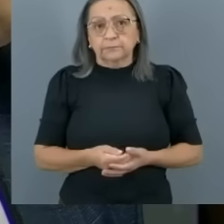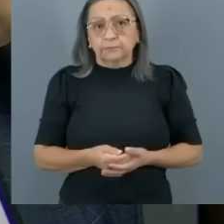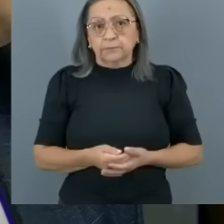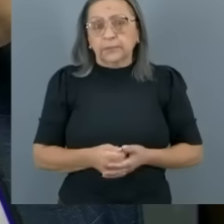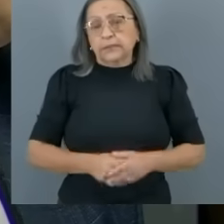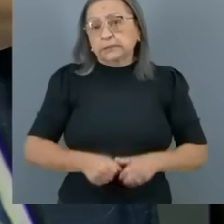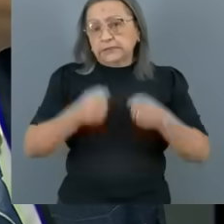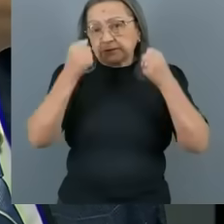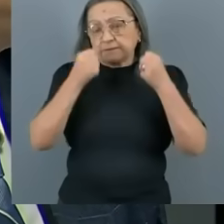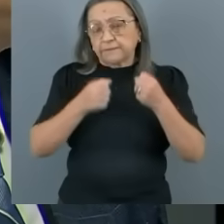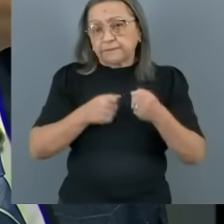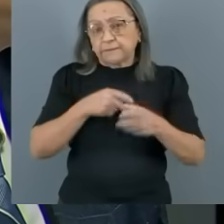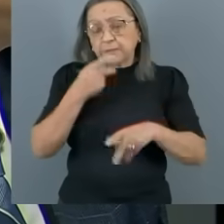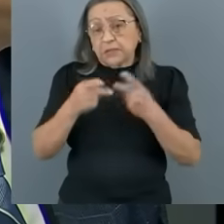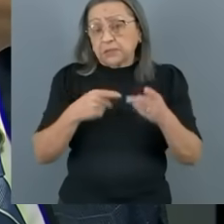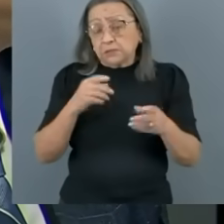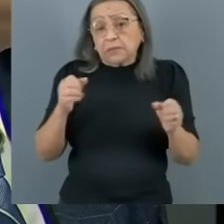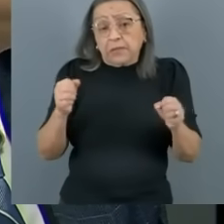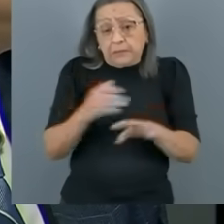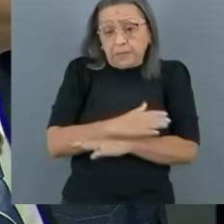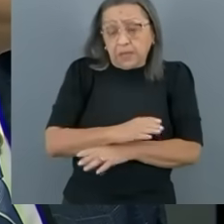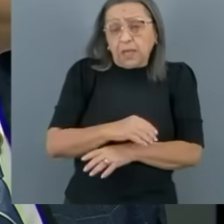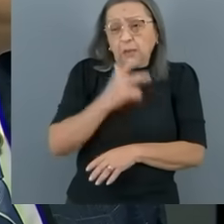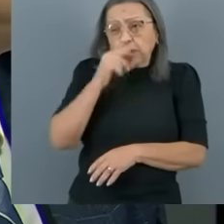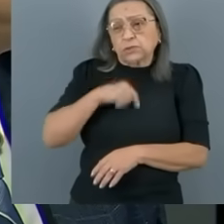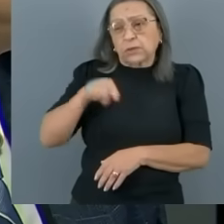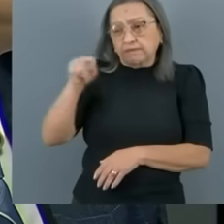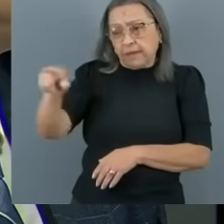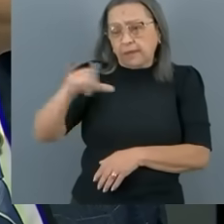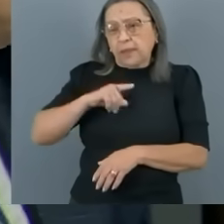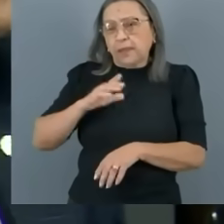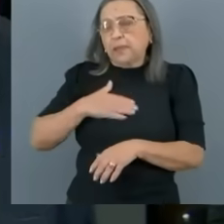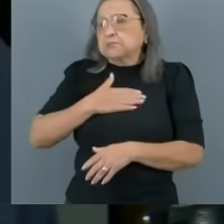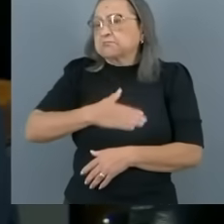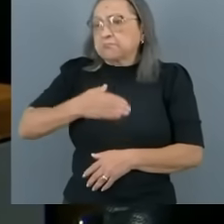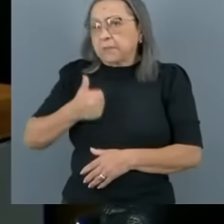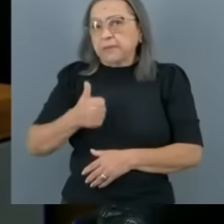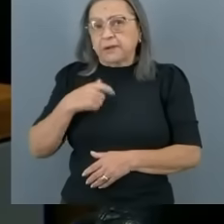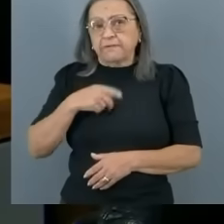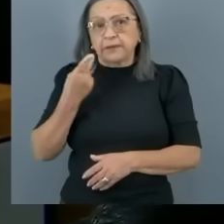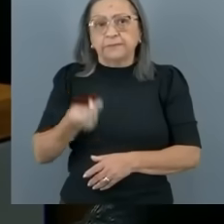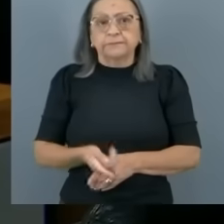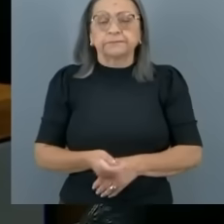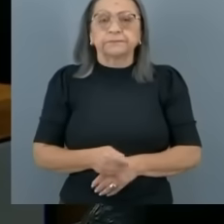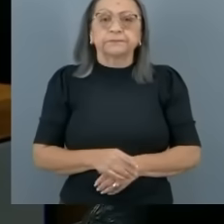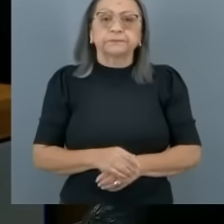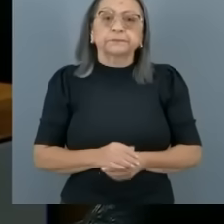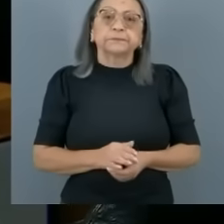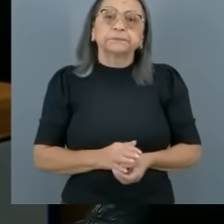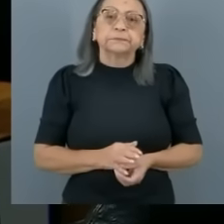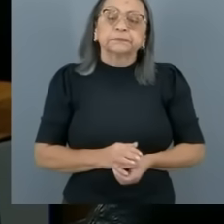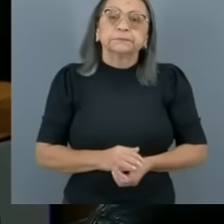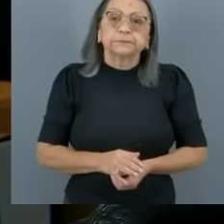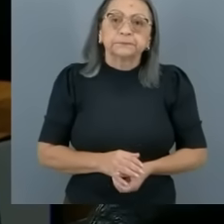senhor Gilberto vai se sentir à vontade para falar, porque a gente só tem 10 minutos. Eu queria começar aqui